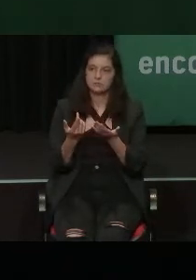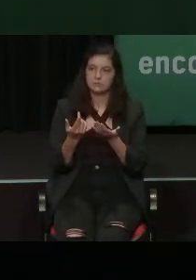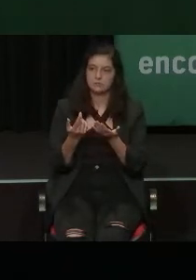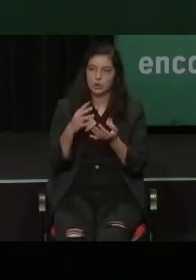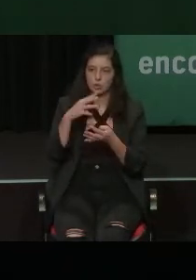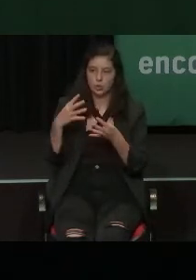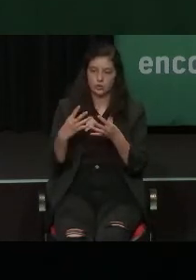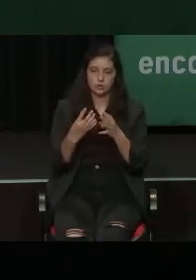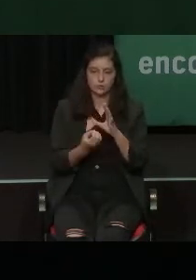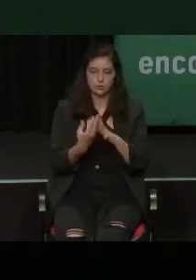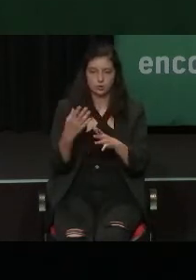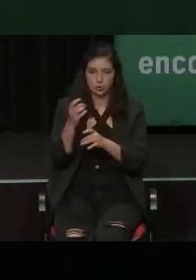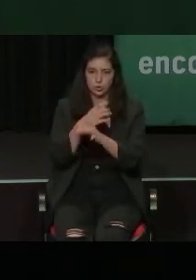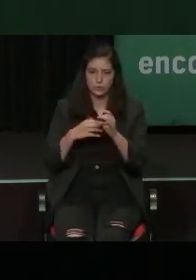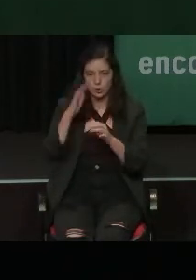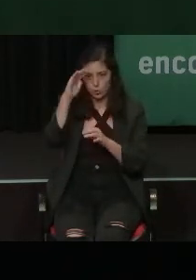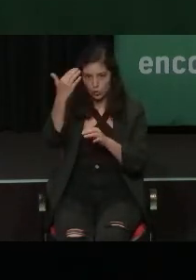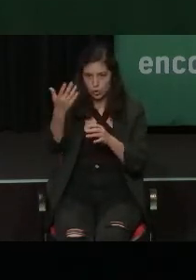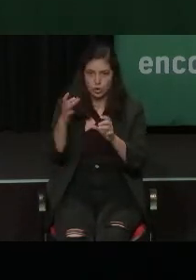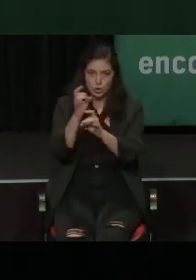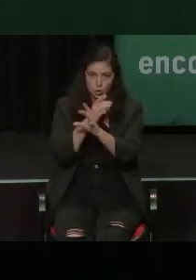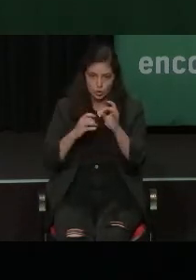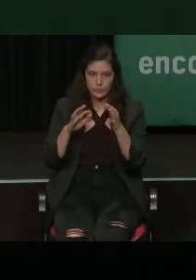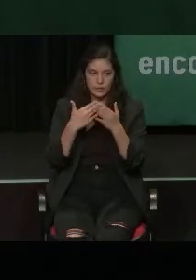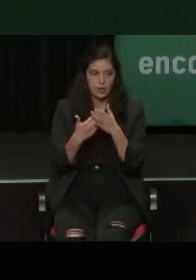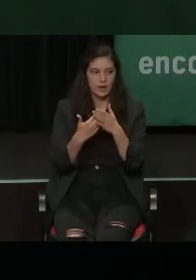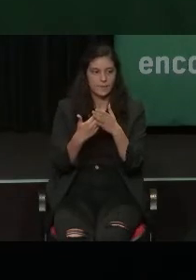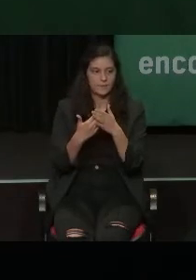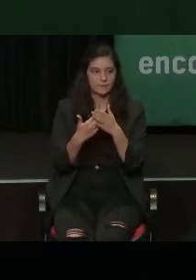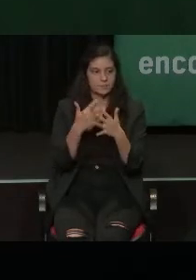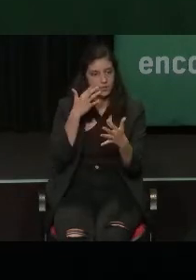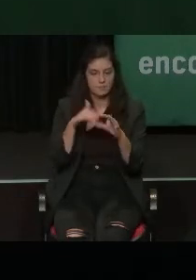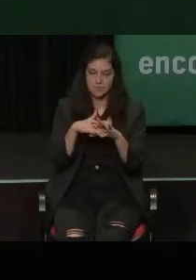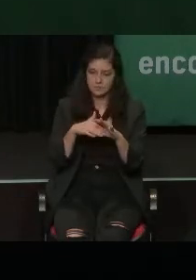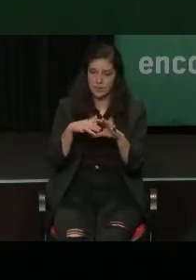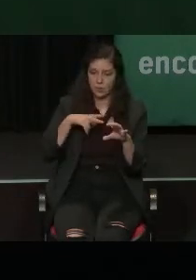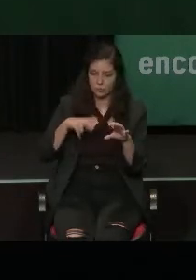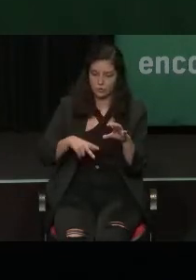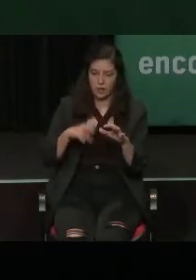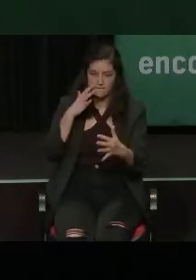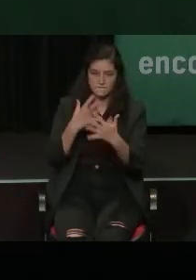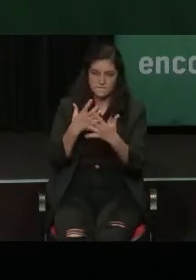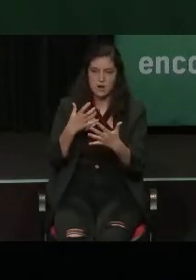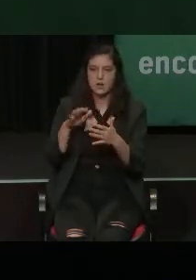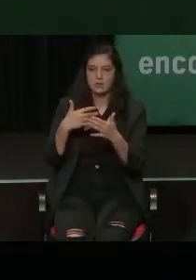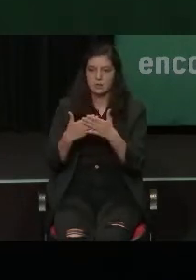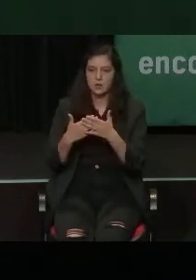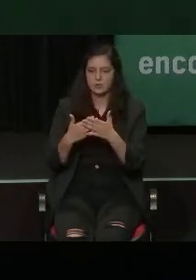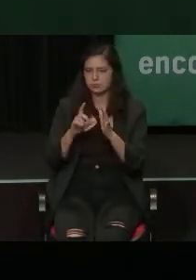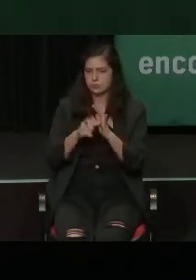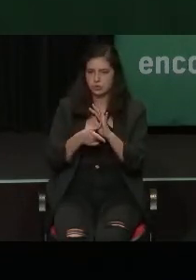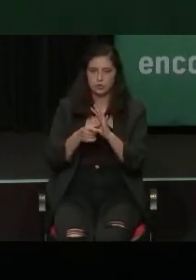4 pilares do Programa Horizonte Europa, com ênfase na participação nacional, quer no European Research Council, em projetos de